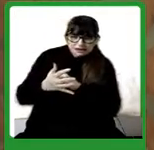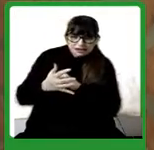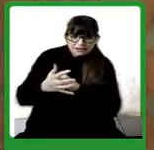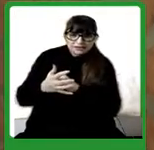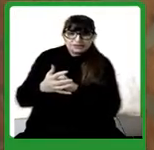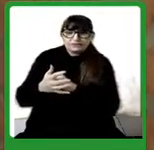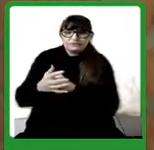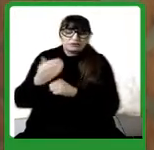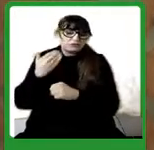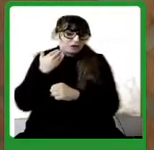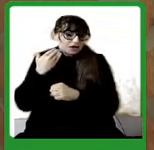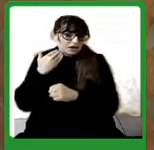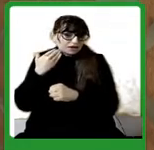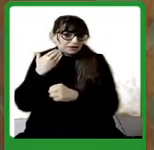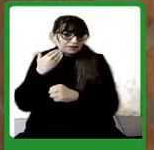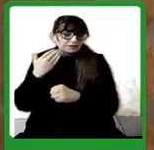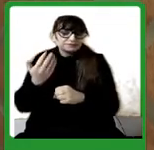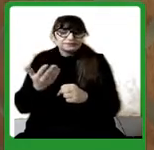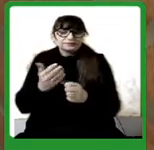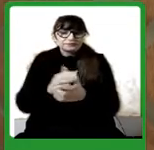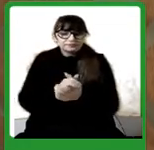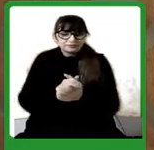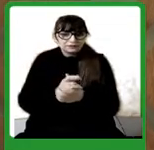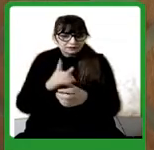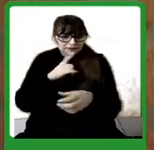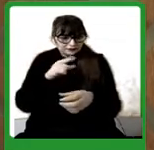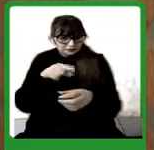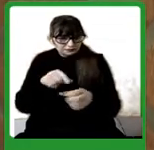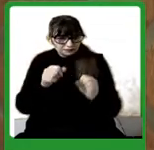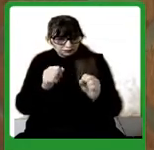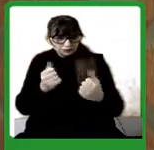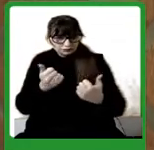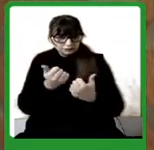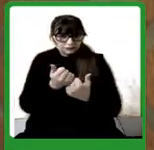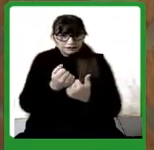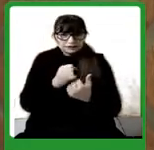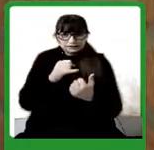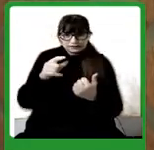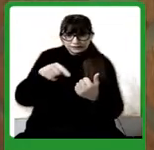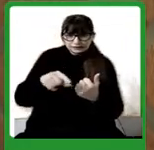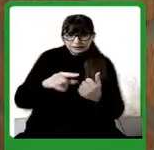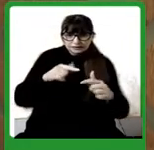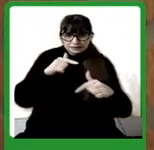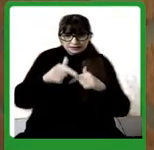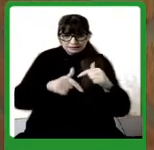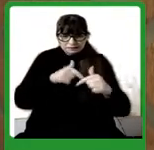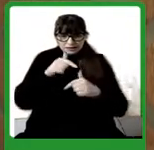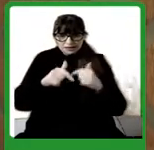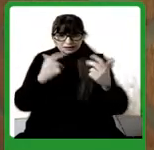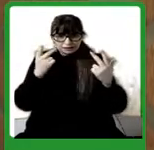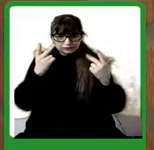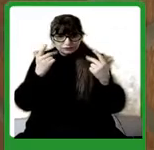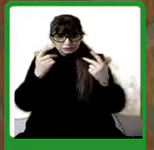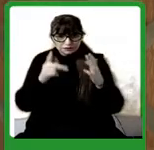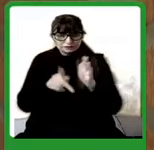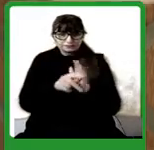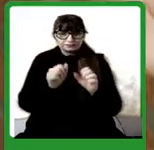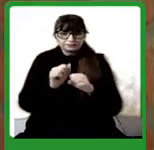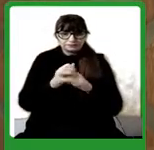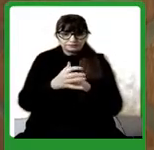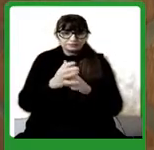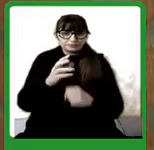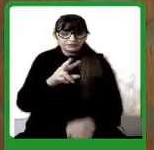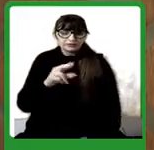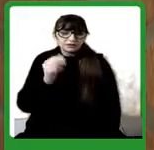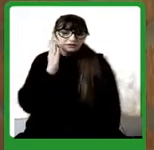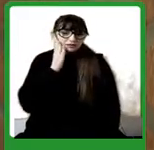tem coisa que vocês vão poder me ajudar, e quem tá em casa aí que trabalha, quem trabalha no Sicredi vai saber. Não, quem